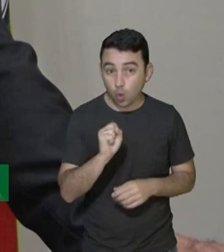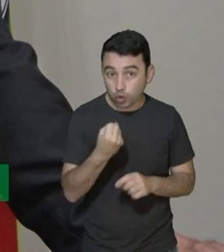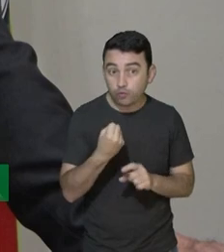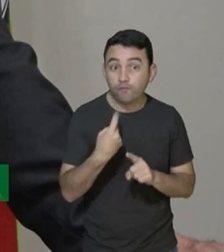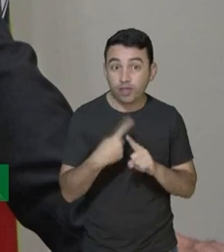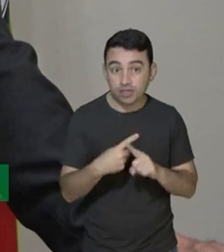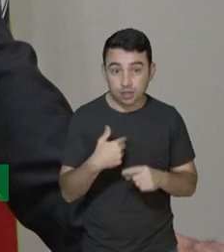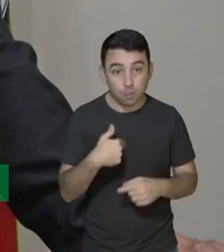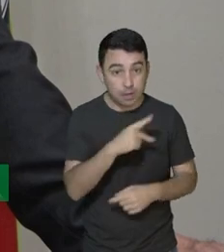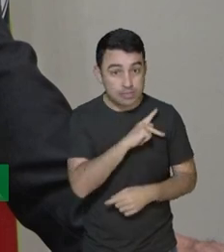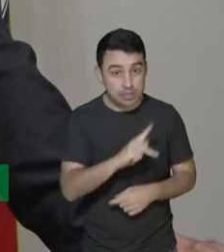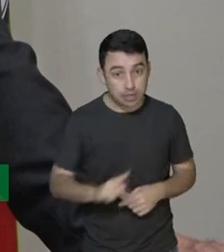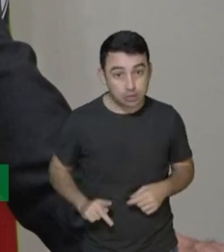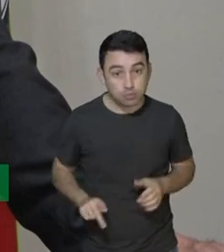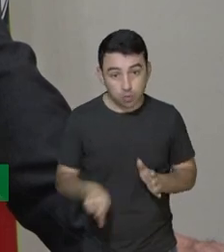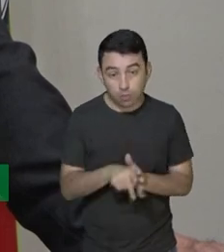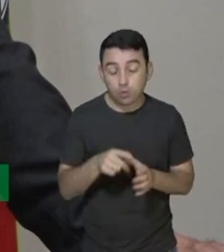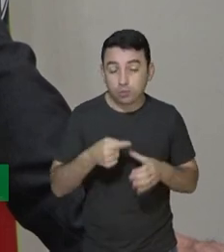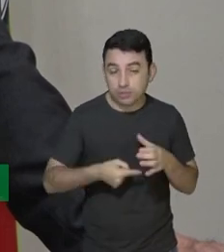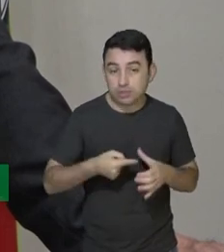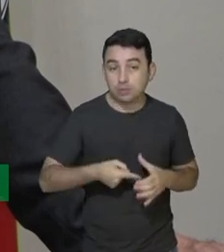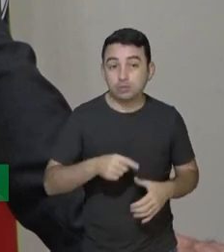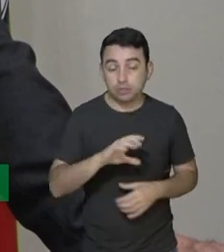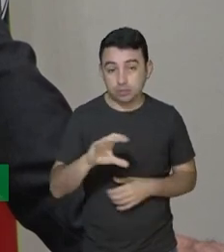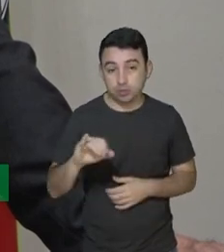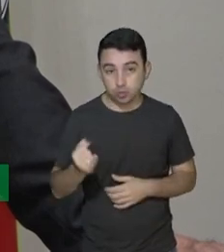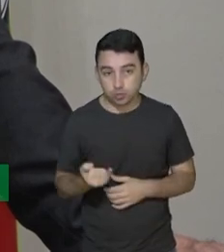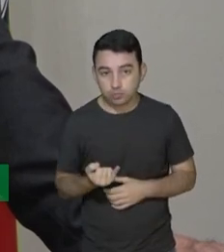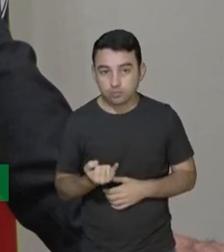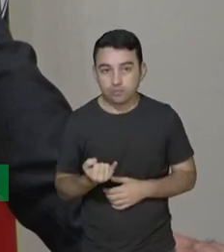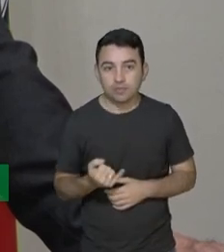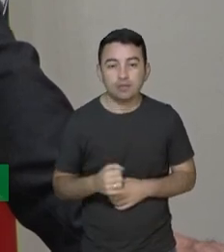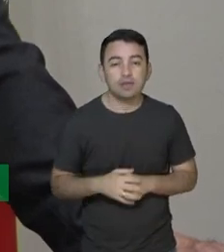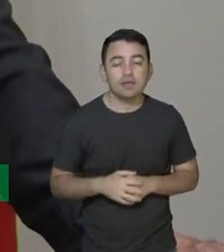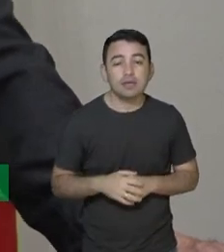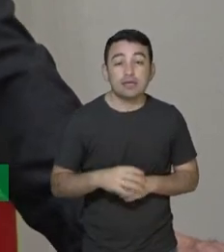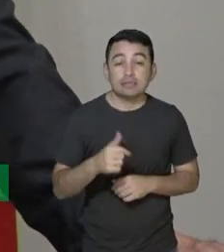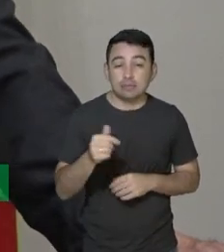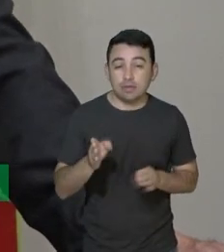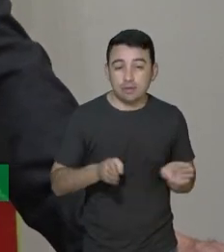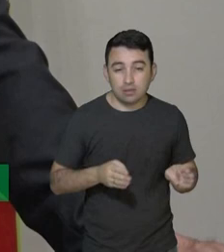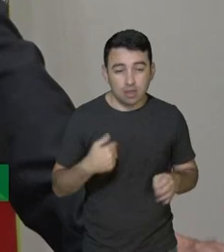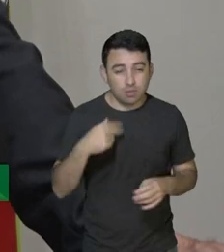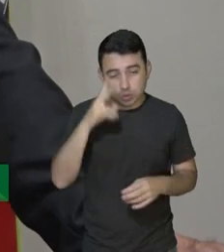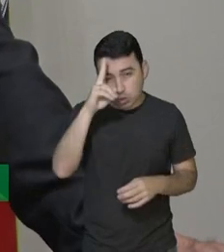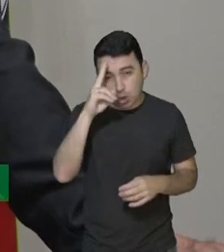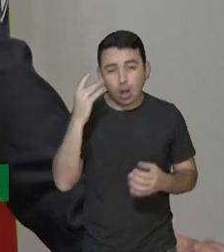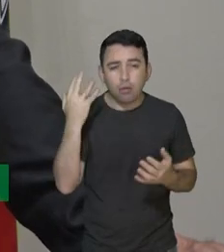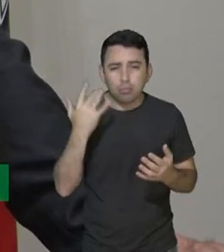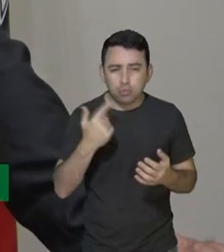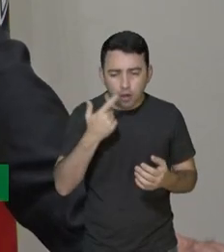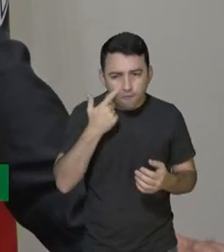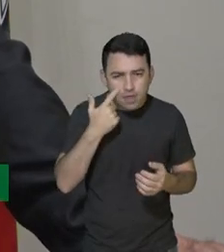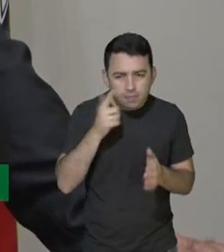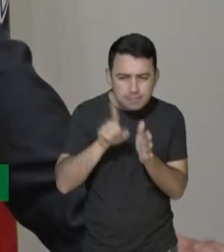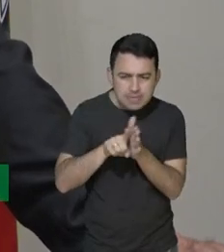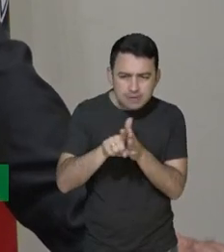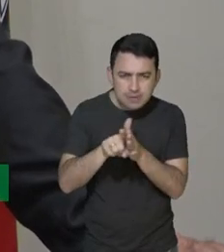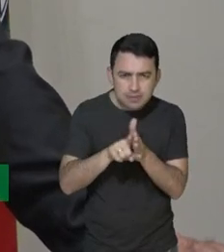uma comissão, do Constituição e Justiça. 7 mandatos, pela história que eu pesquisei aqui nos anais da